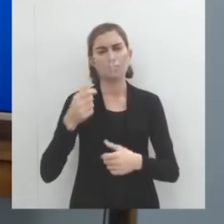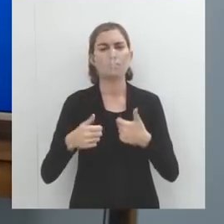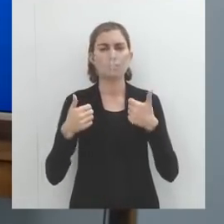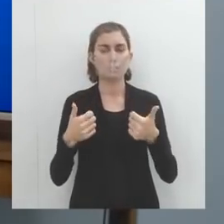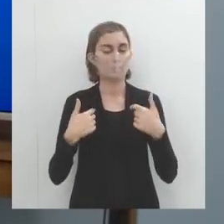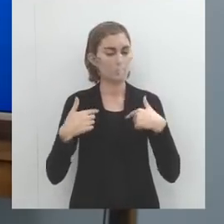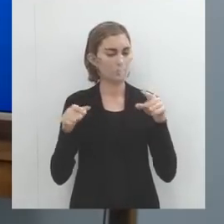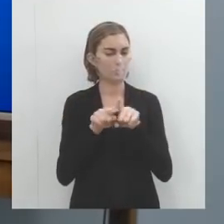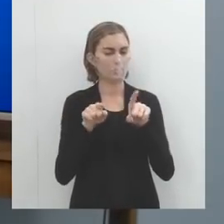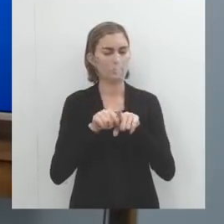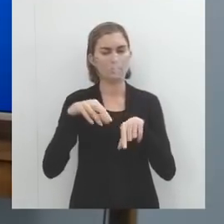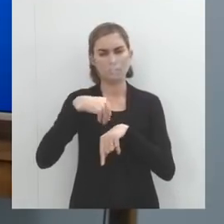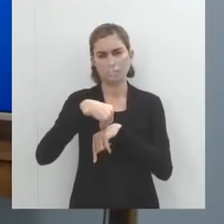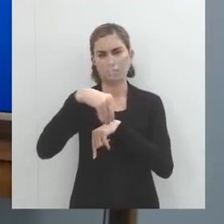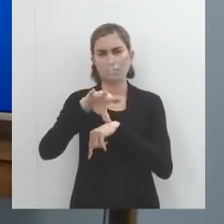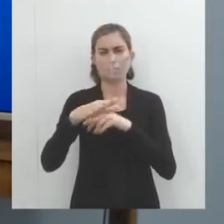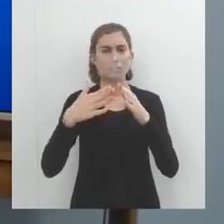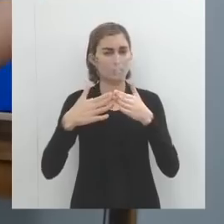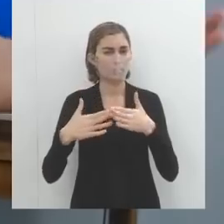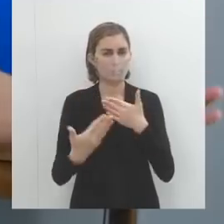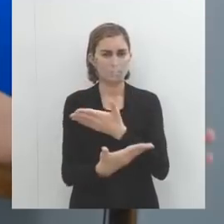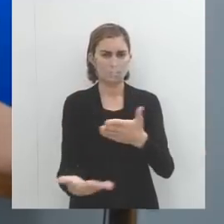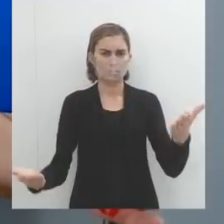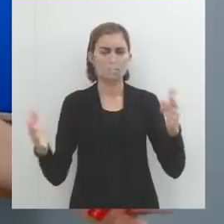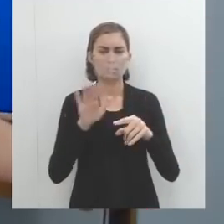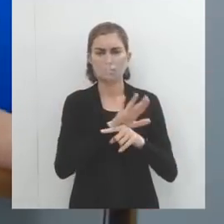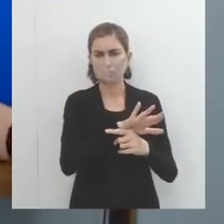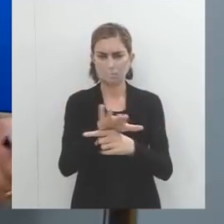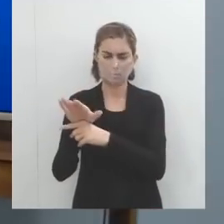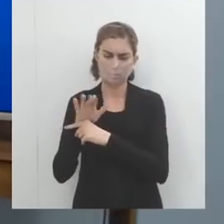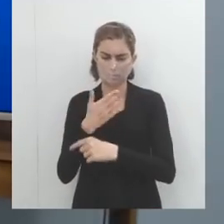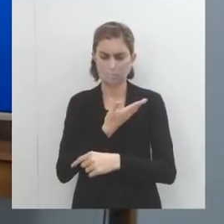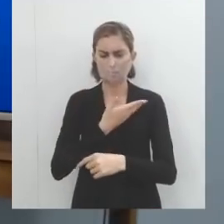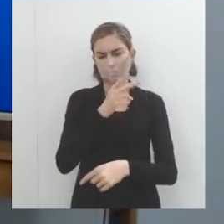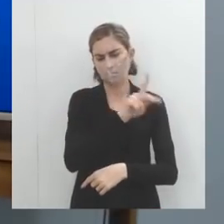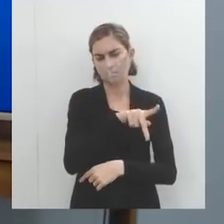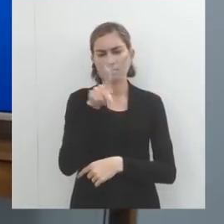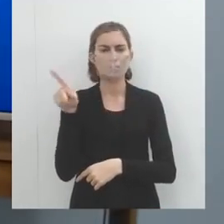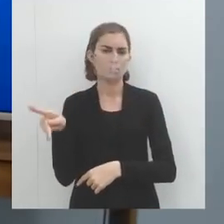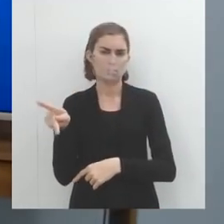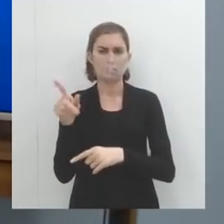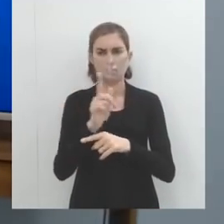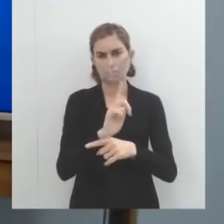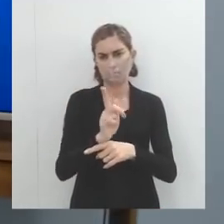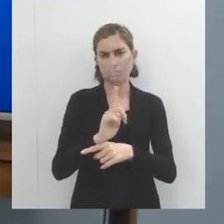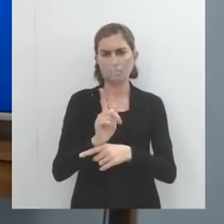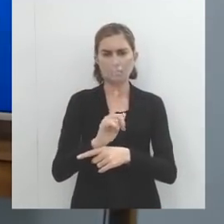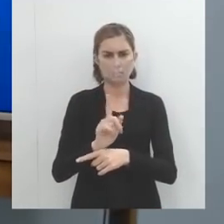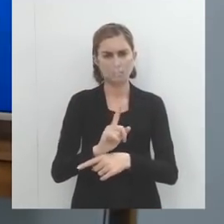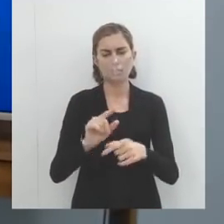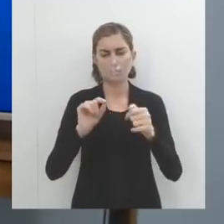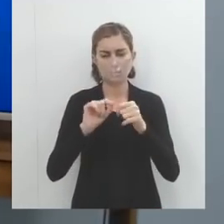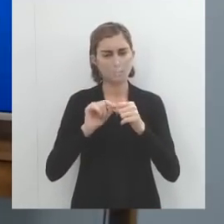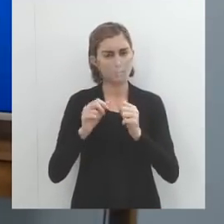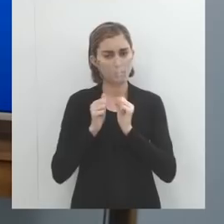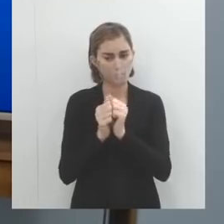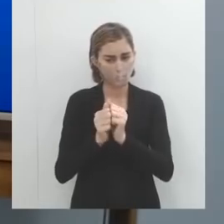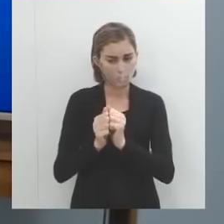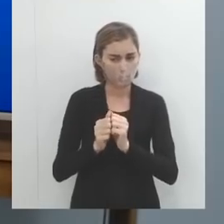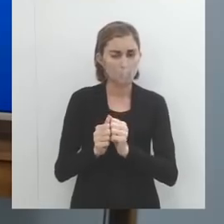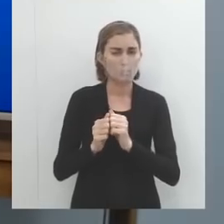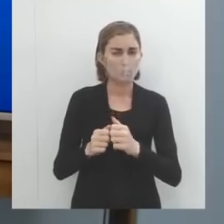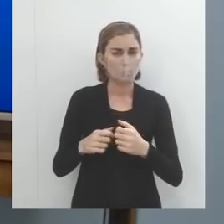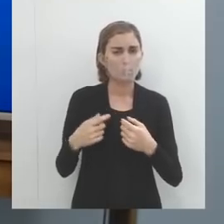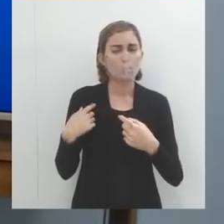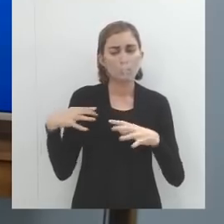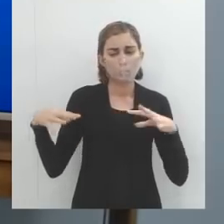E eu também já vou adiantando, peço muito a ajuda dos meus amigos professores aí, dos meus amigos gestores, para ficar no pé aí desses meninos, para